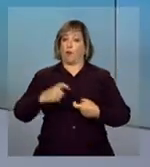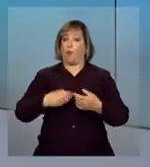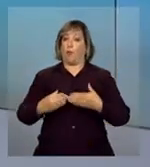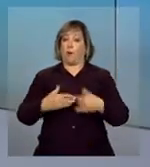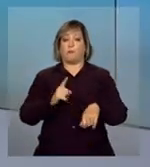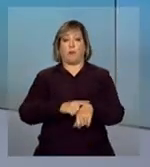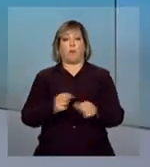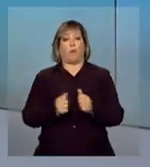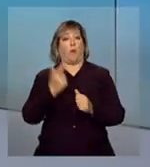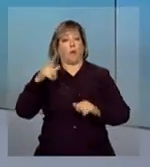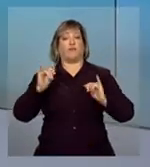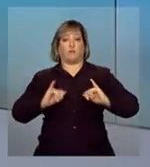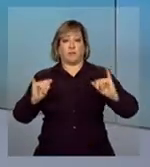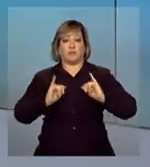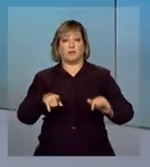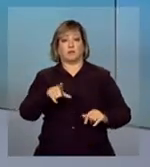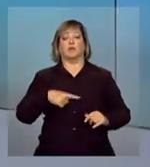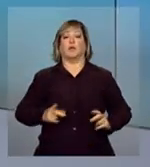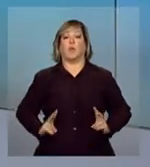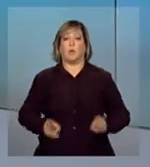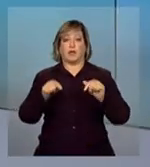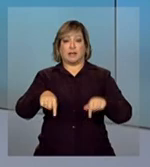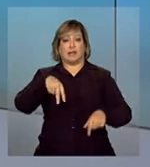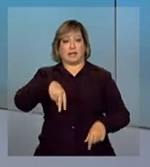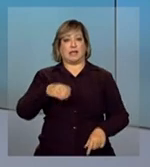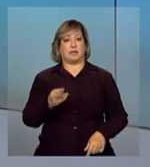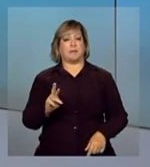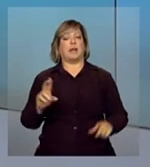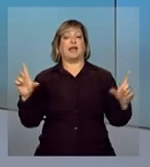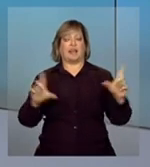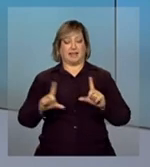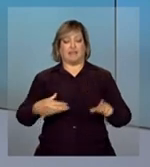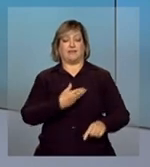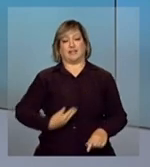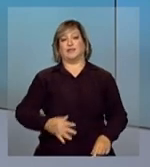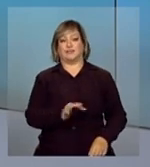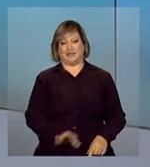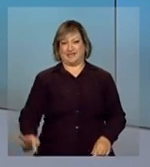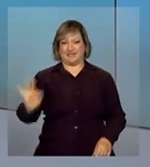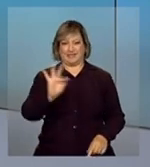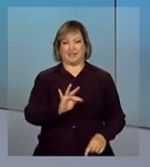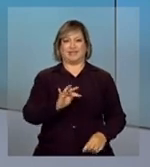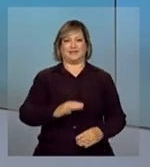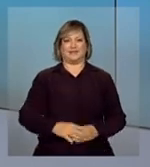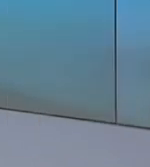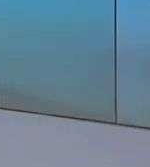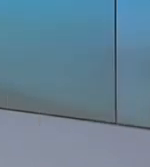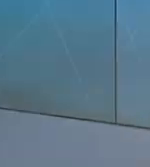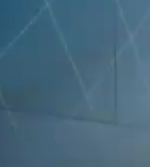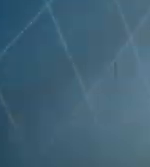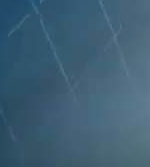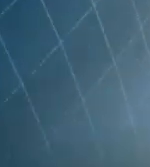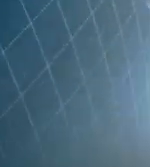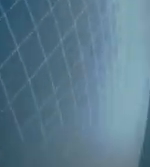a qualquer momento com outras informações. Continue com a gente na NBR, a TV do Governo Federal.